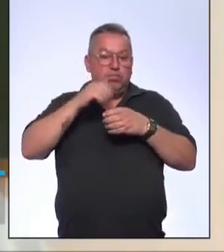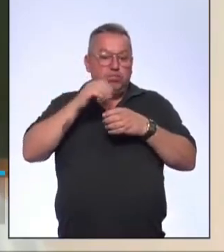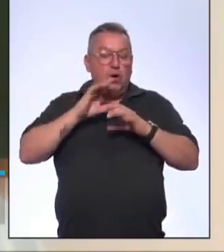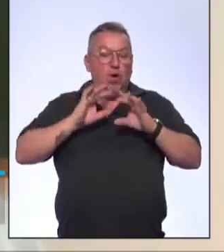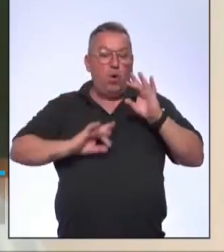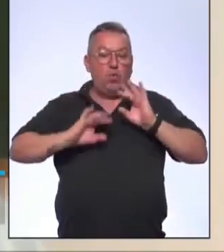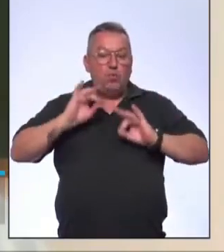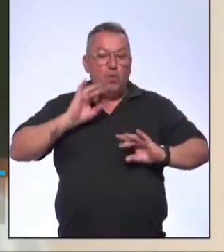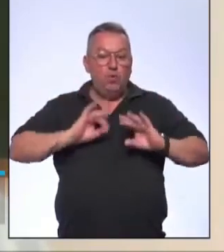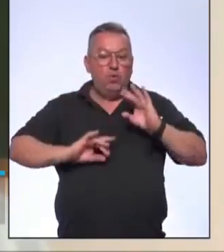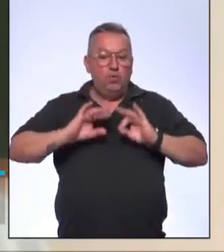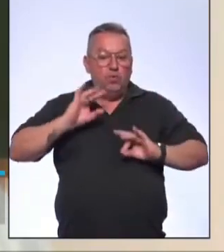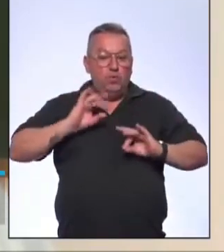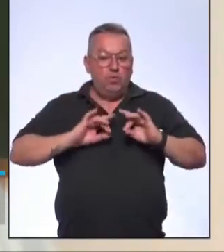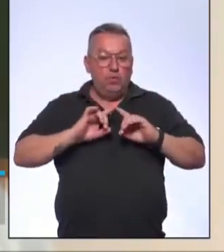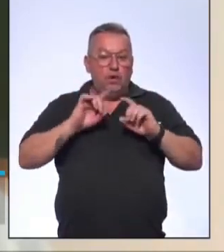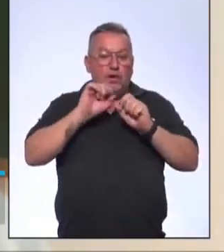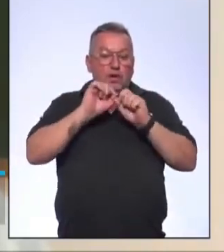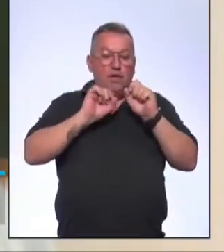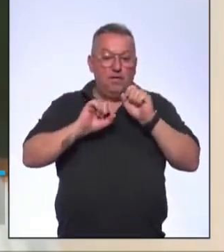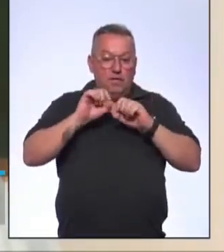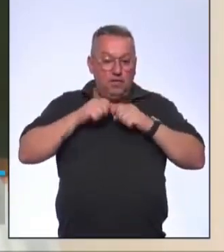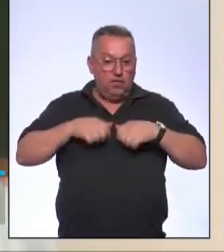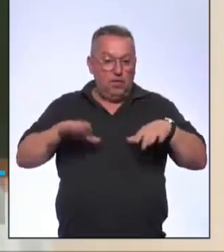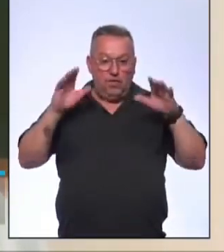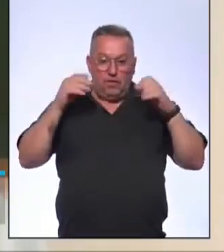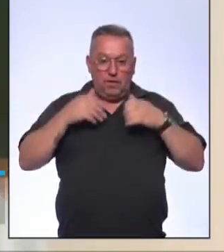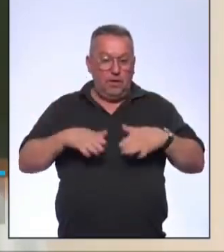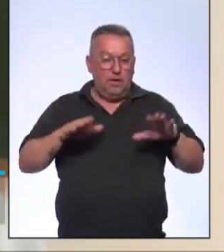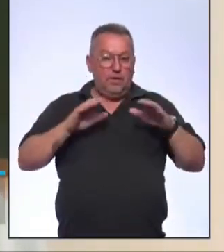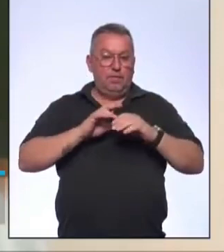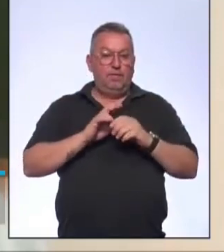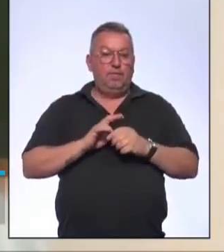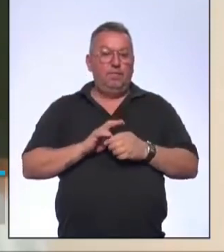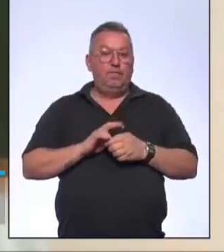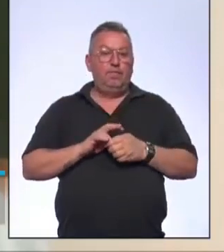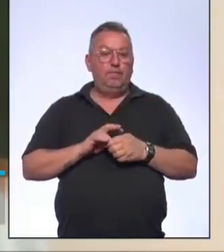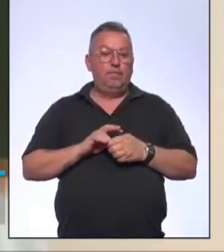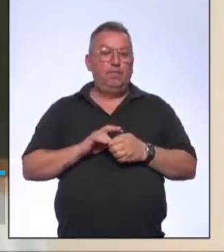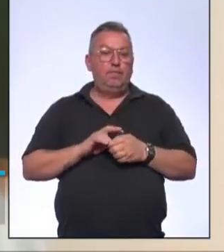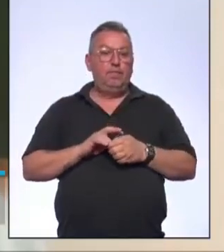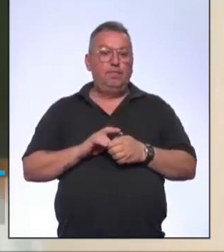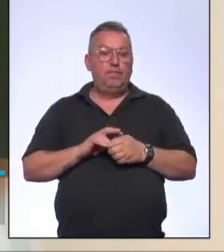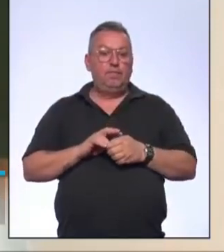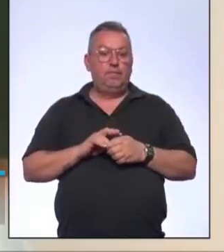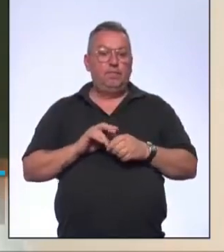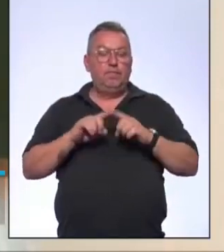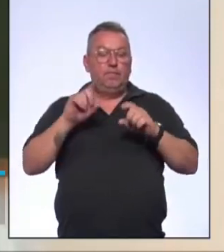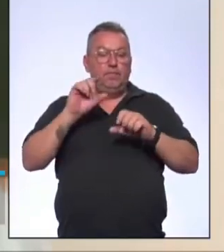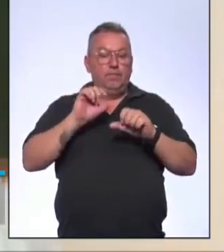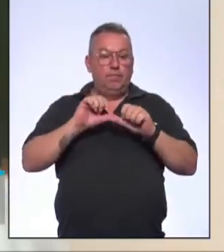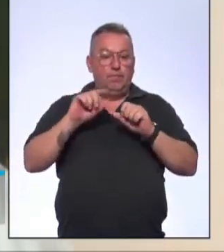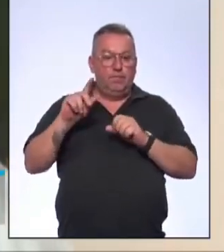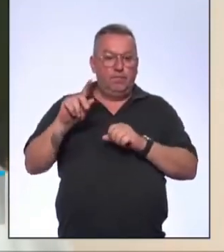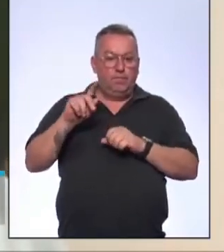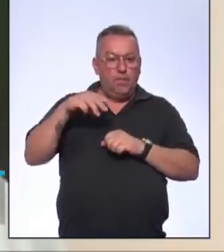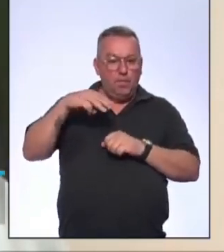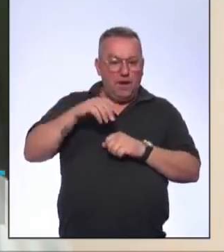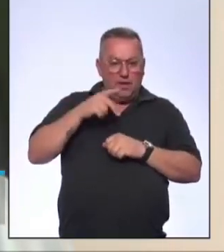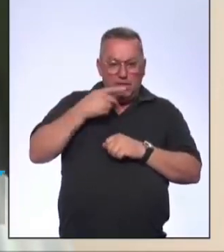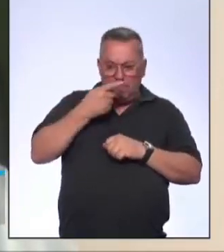As outras só secretam, produzem e expelem. Tá bom? O professor Magno parece que está louco para